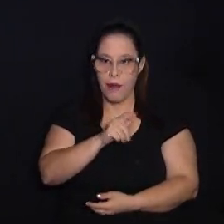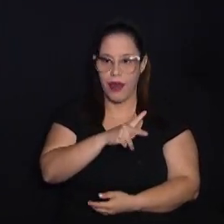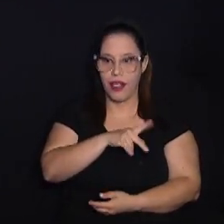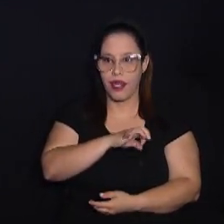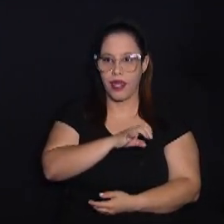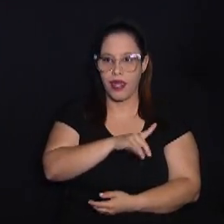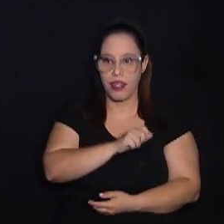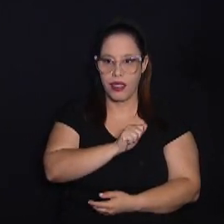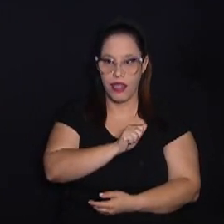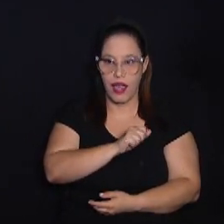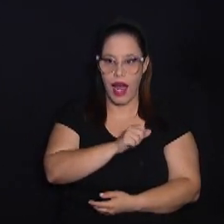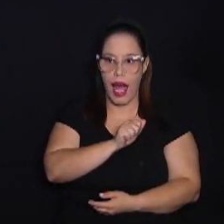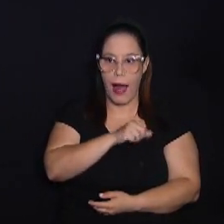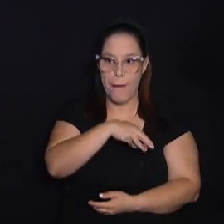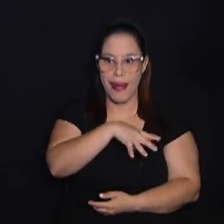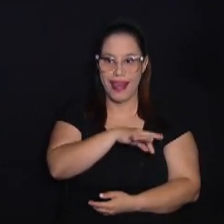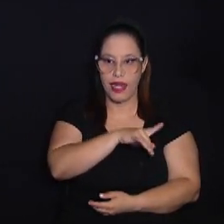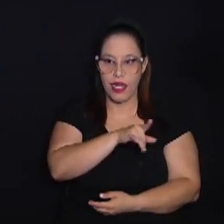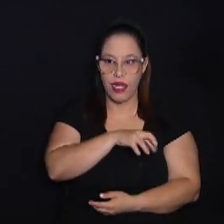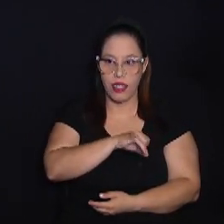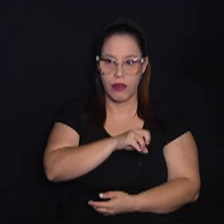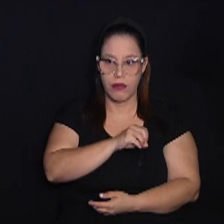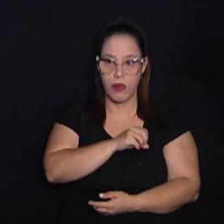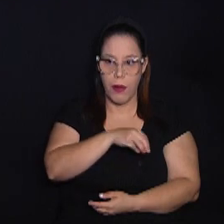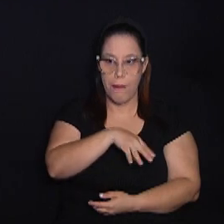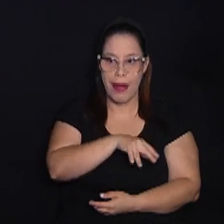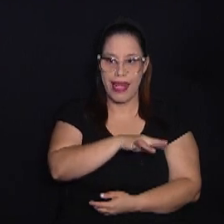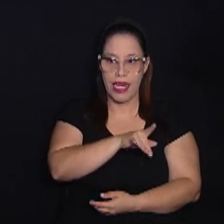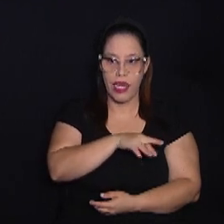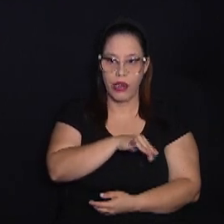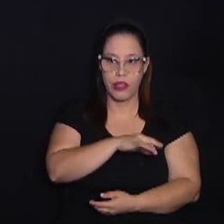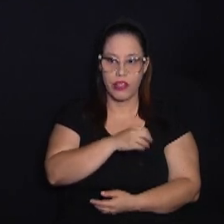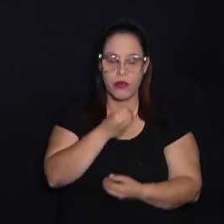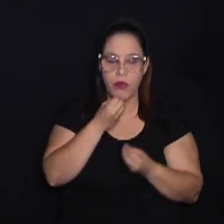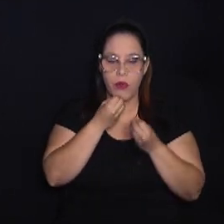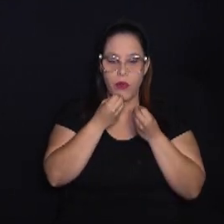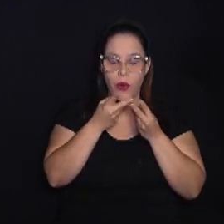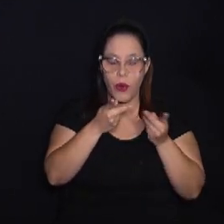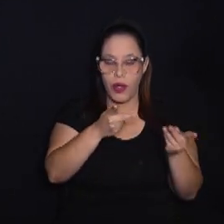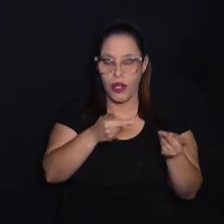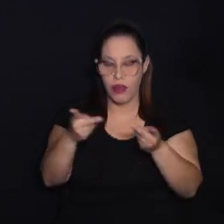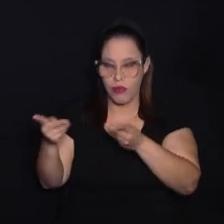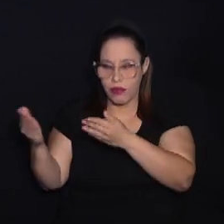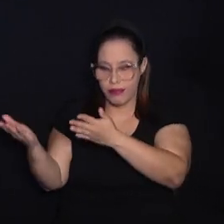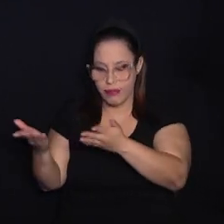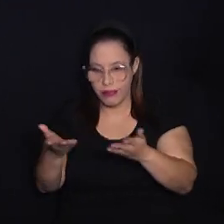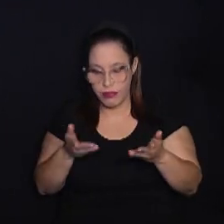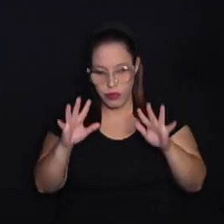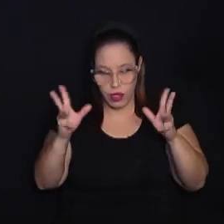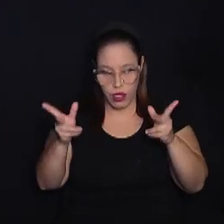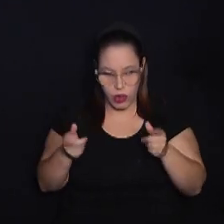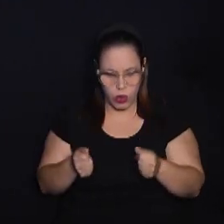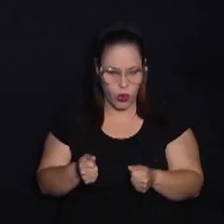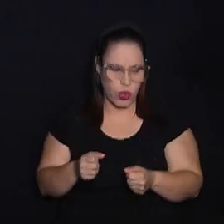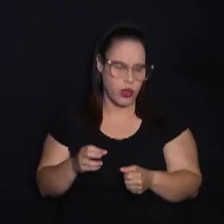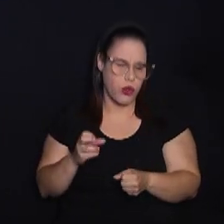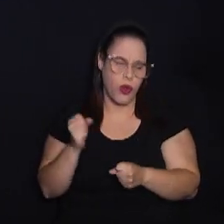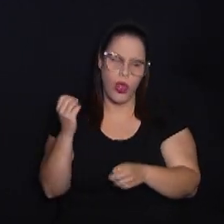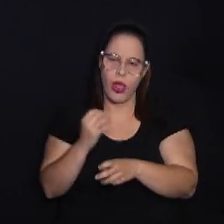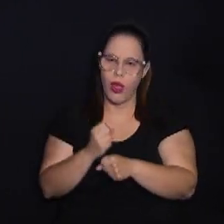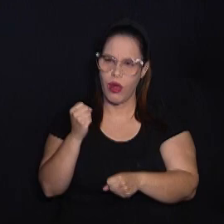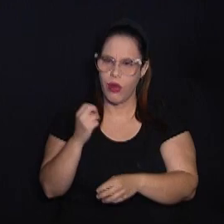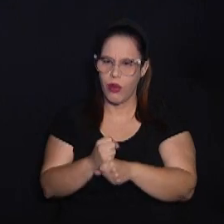Ramaciato Massarotti, dando as boas-vindas a todos, todos os contadores,